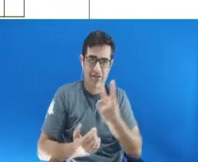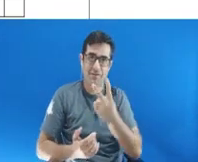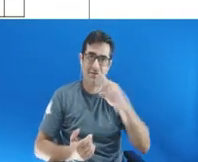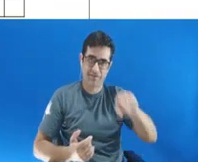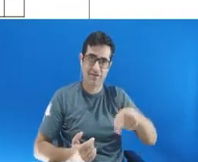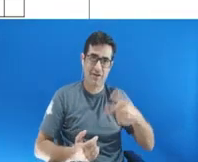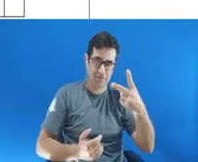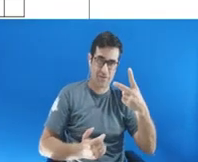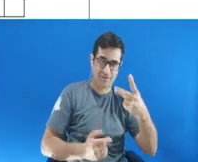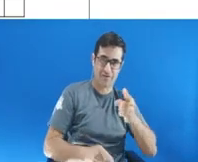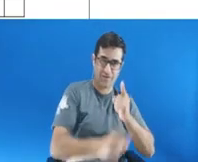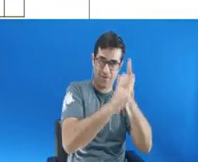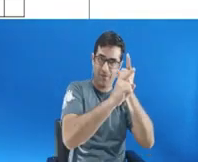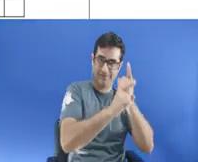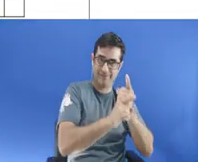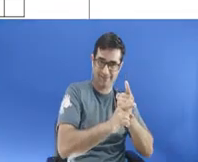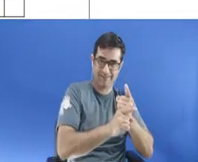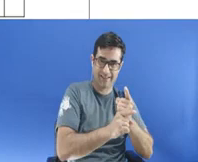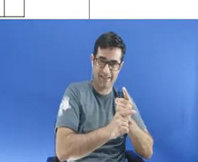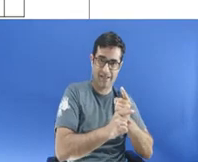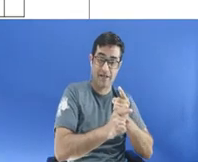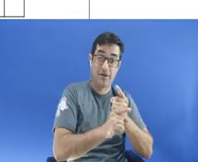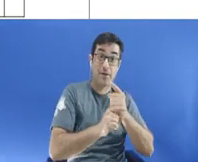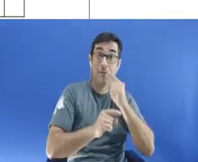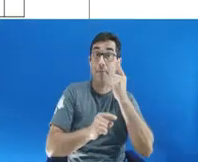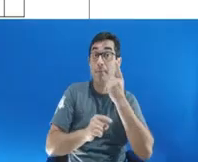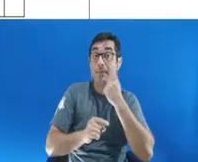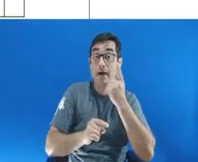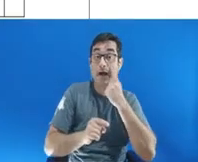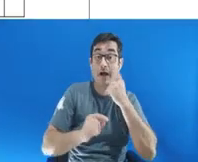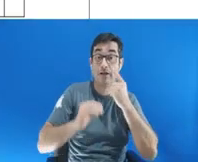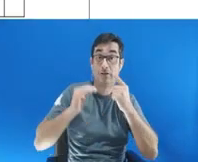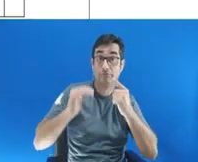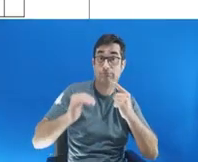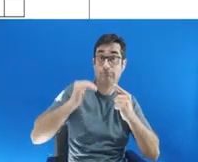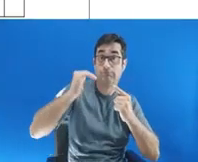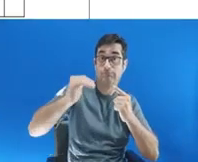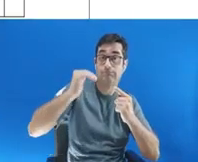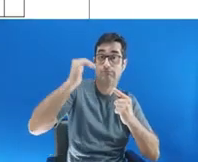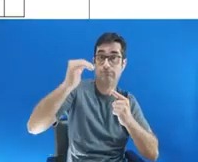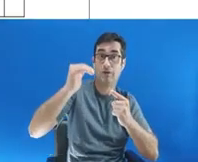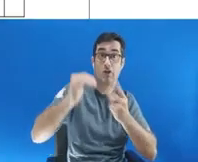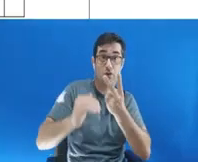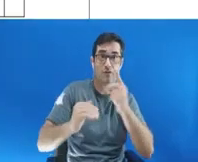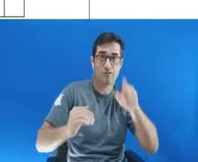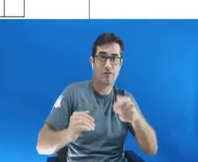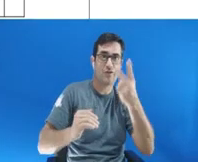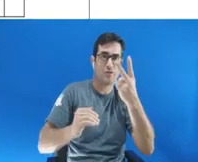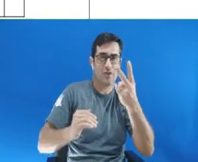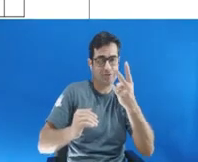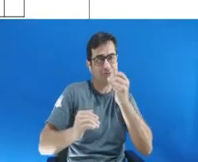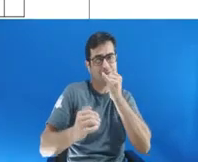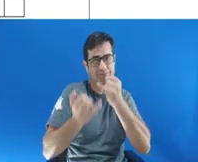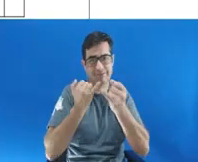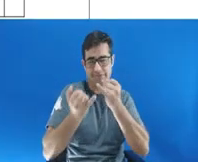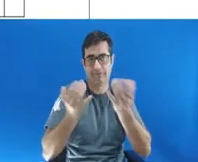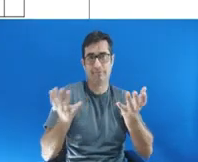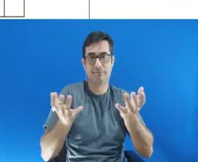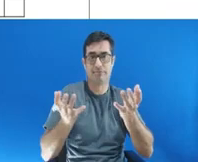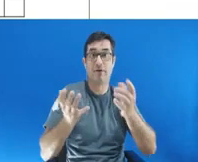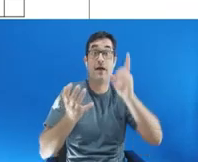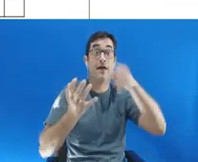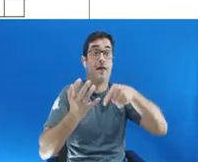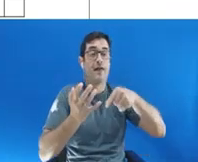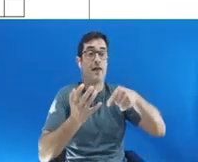nuclear efetiva? Aquele que está numa distância menor. Por quê? Porque ele é proporcional